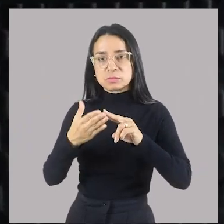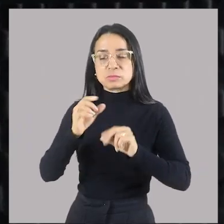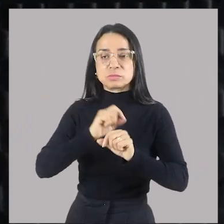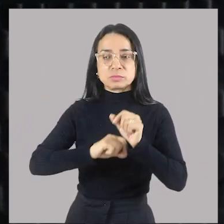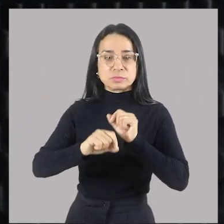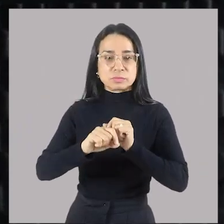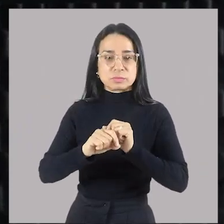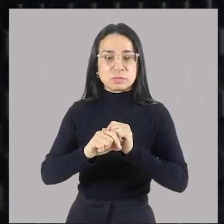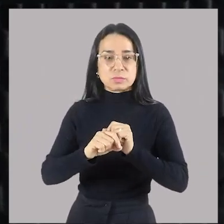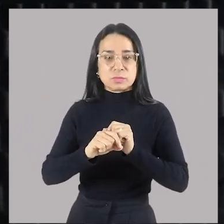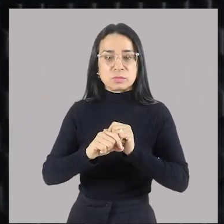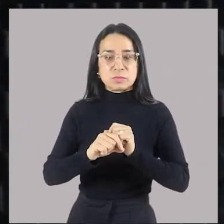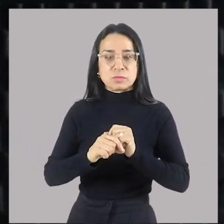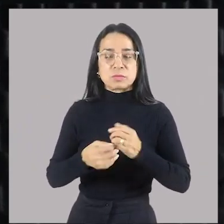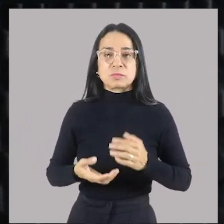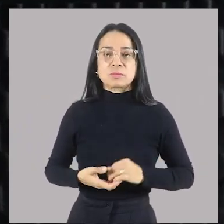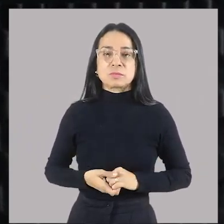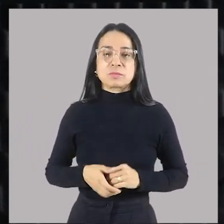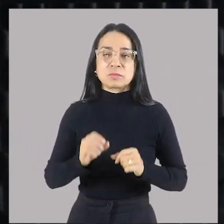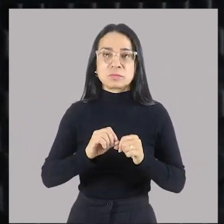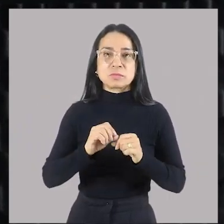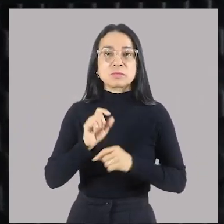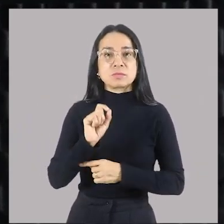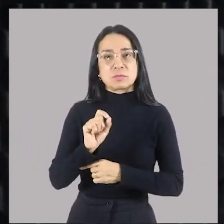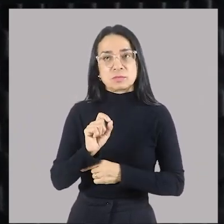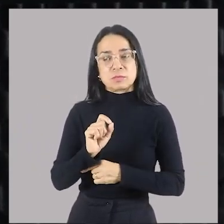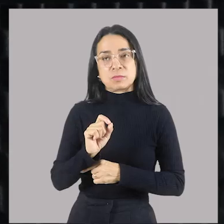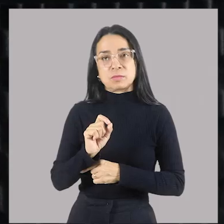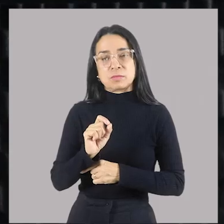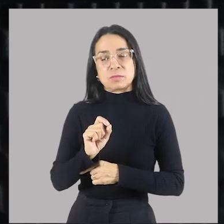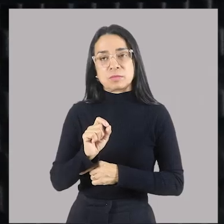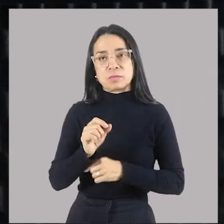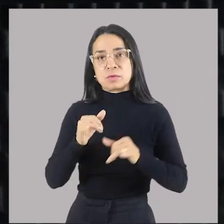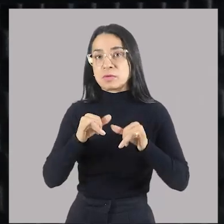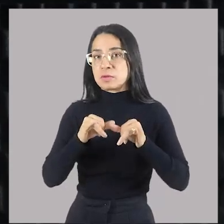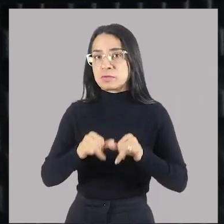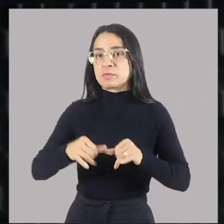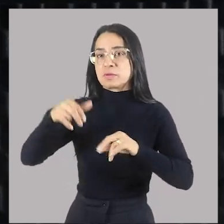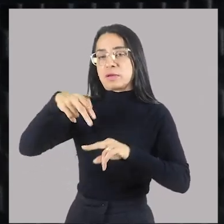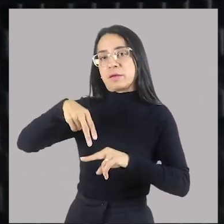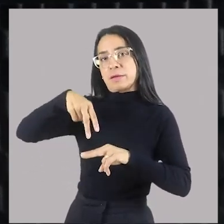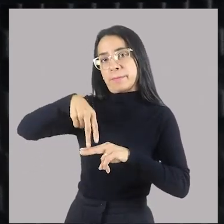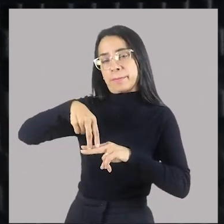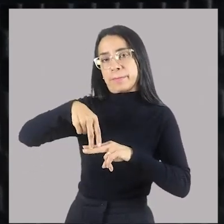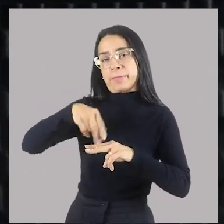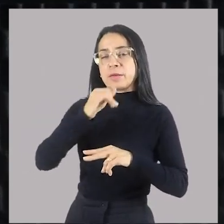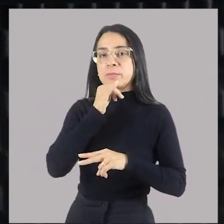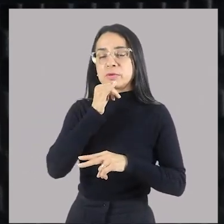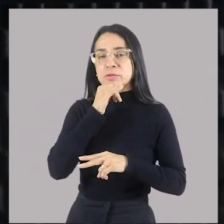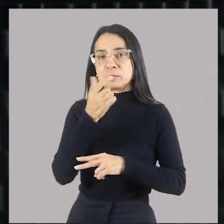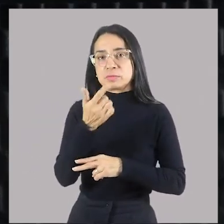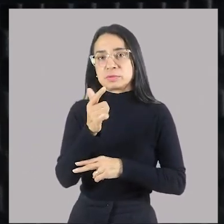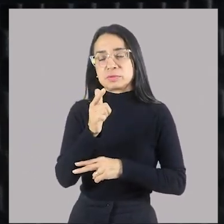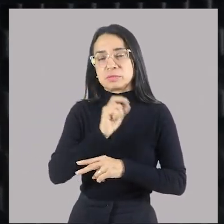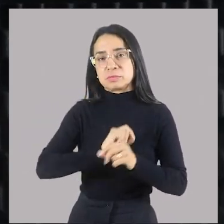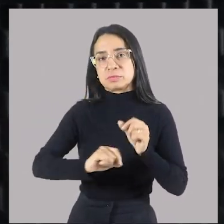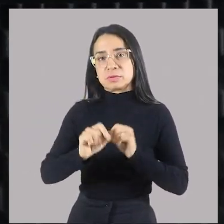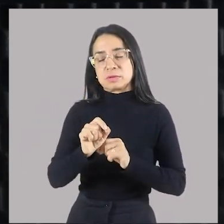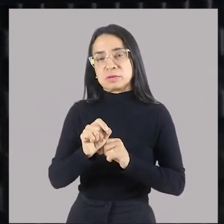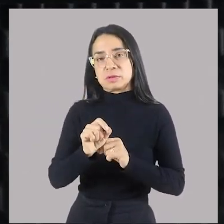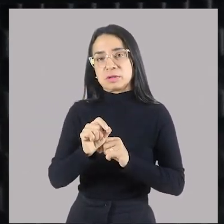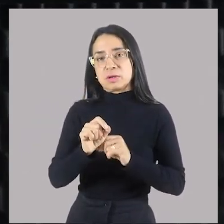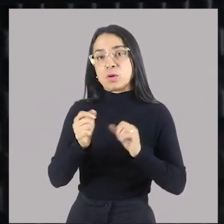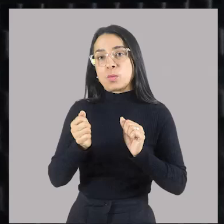ósseo, tá, para fazer que a gente possa ficar em pé, por exemplo, se não tivesse o